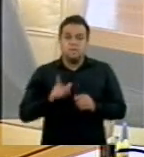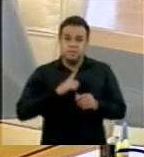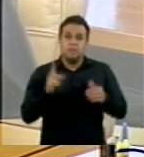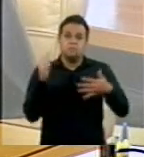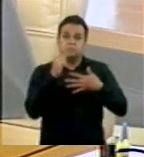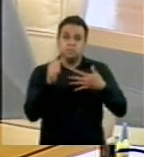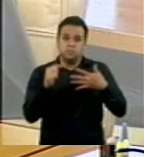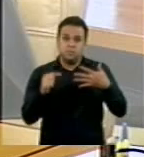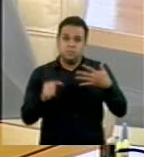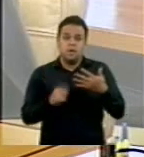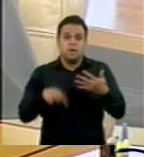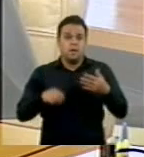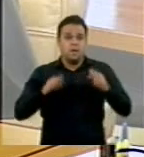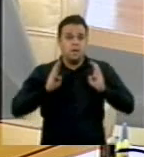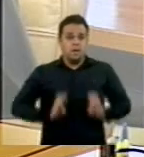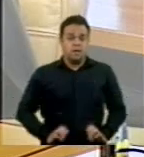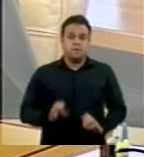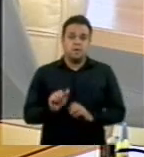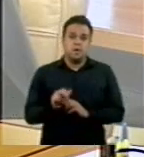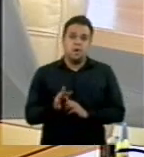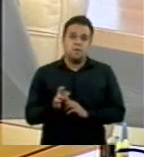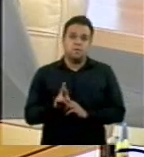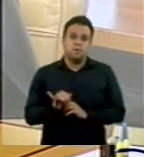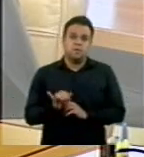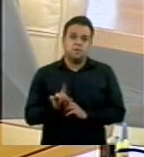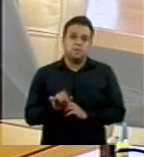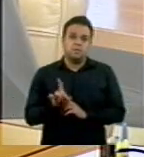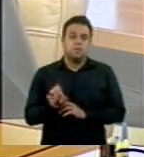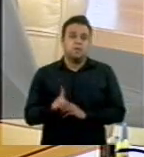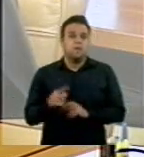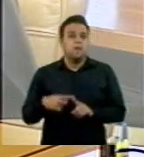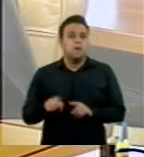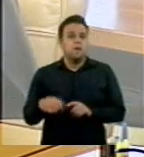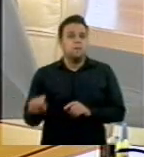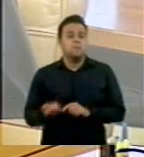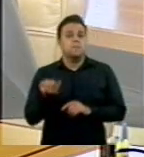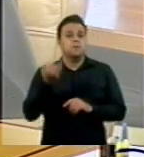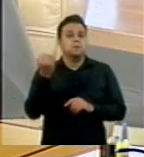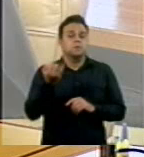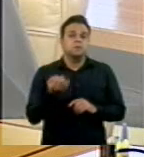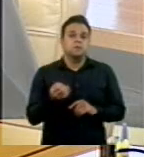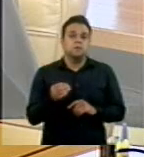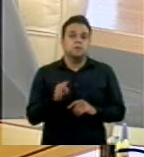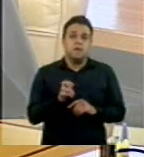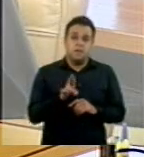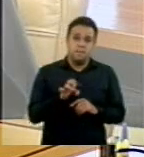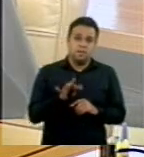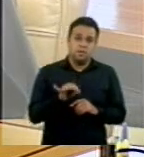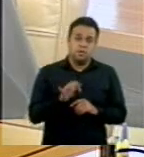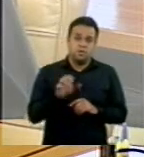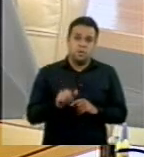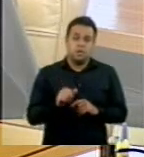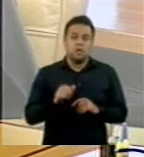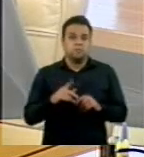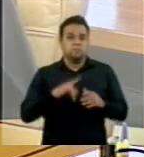trato da ética da alteridade que compreendo subjacente à hermenêutica constitucional.